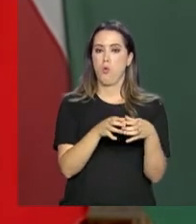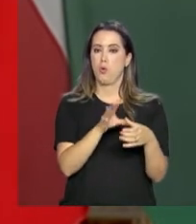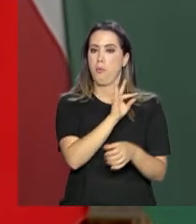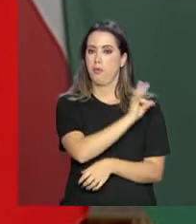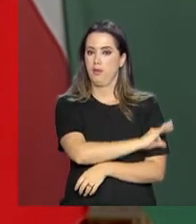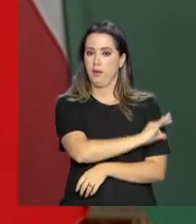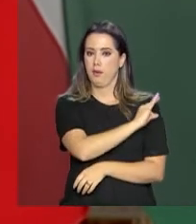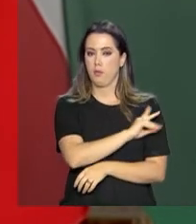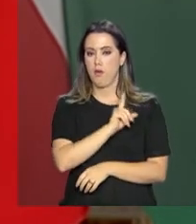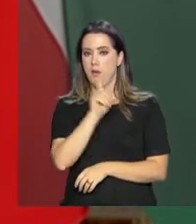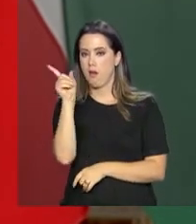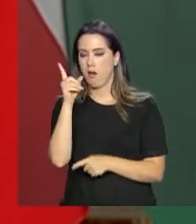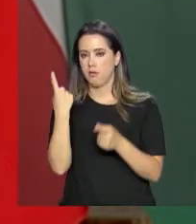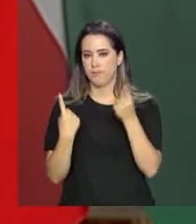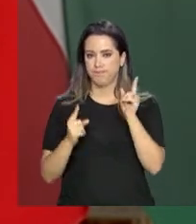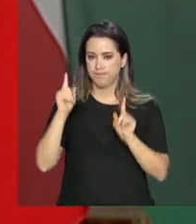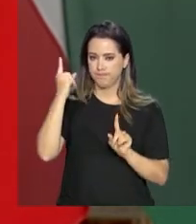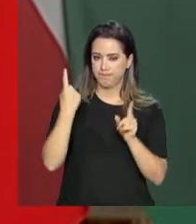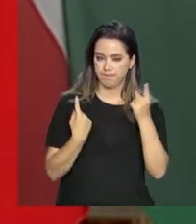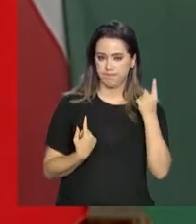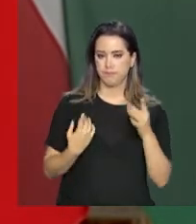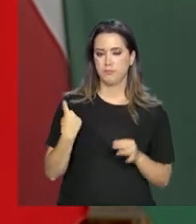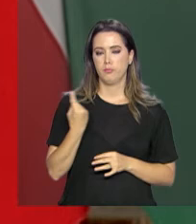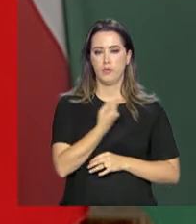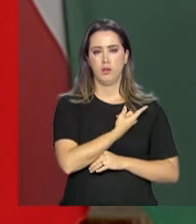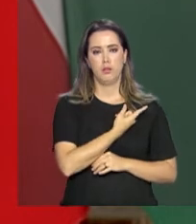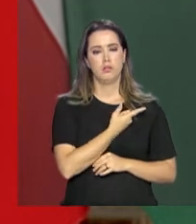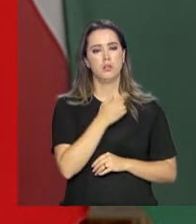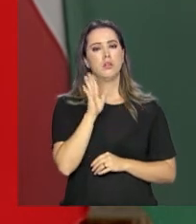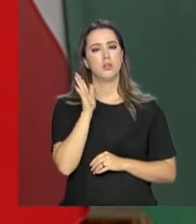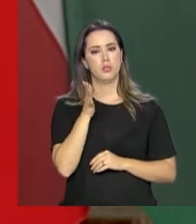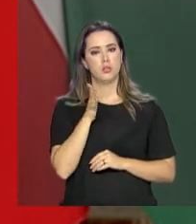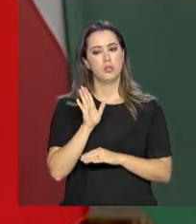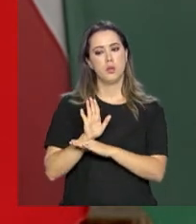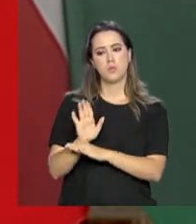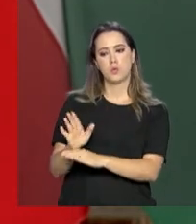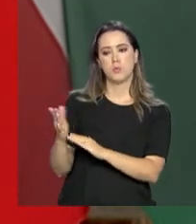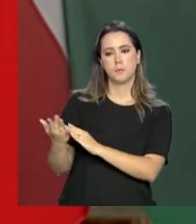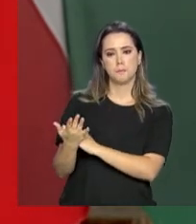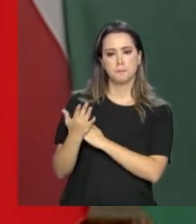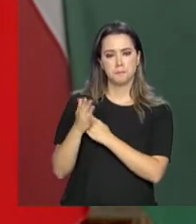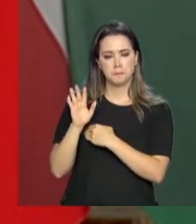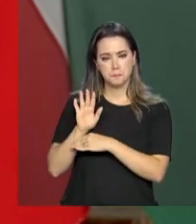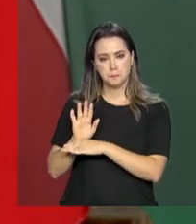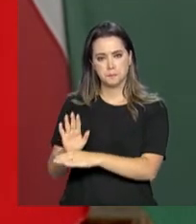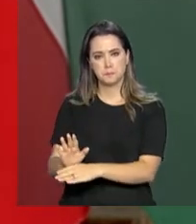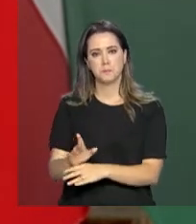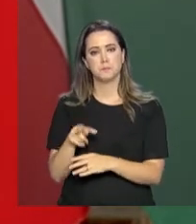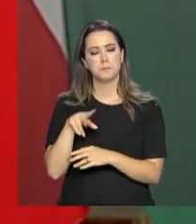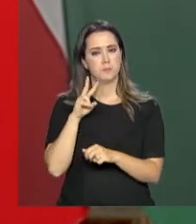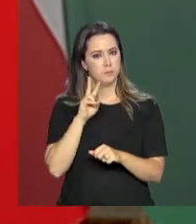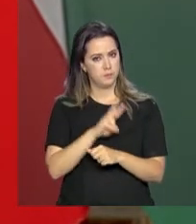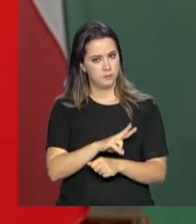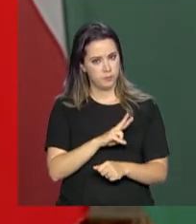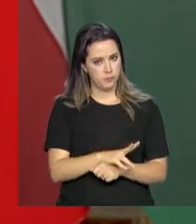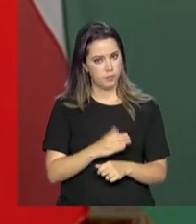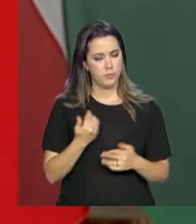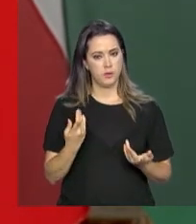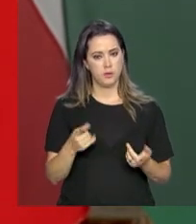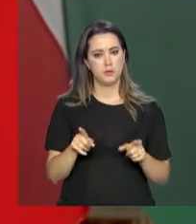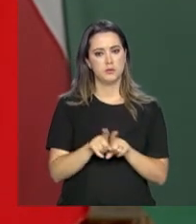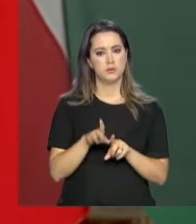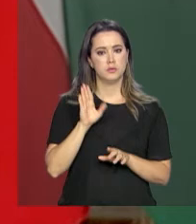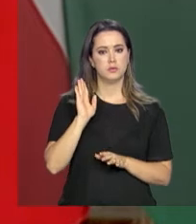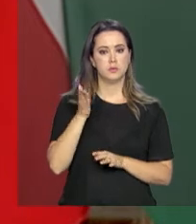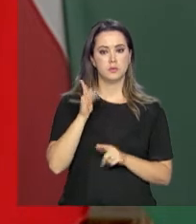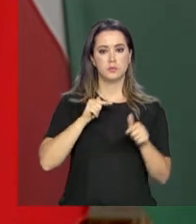santiago nós estamos nós temos uma cooperação muito importante em matéria de defesa e estamos trabalhando